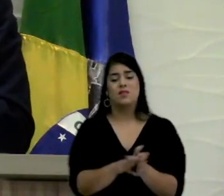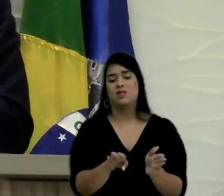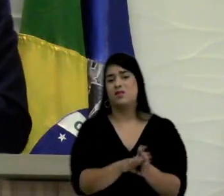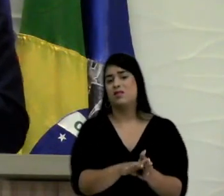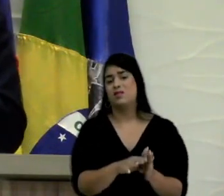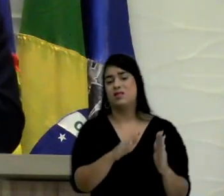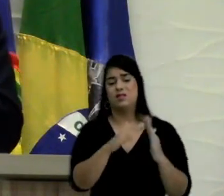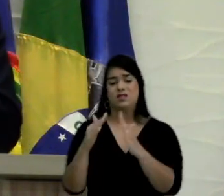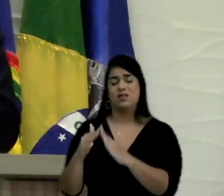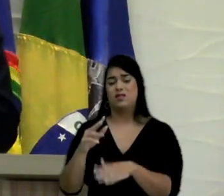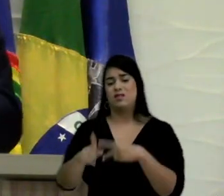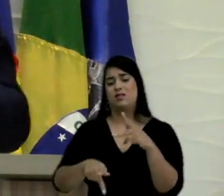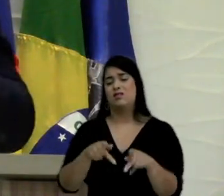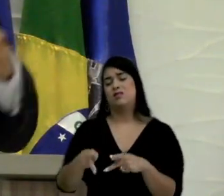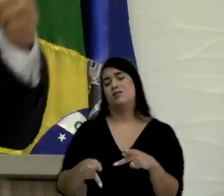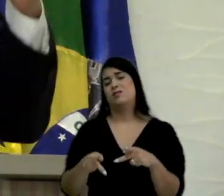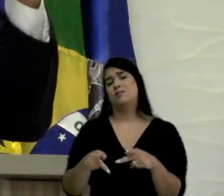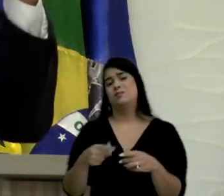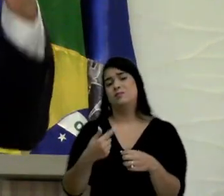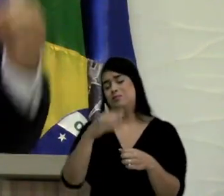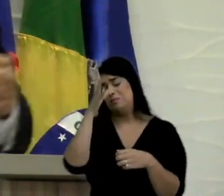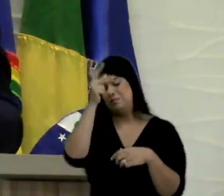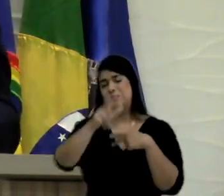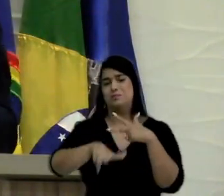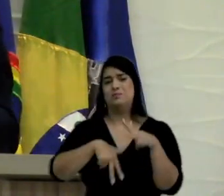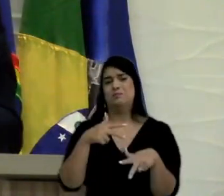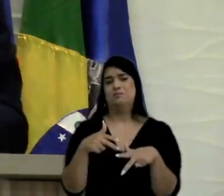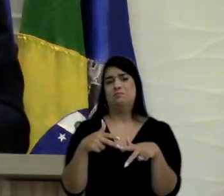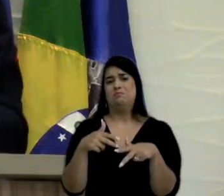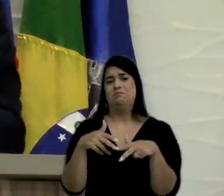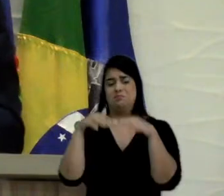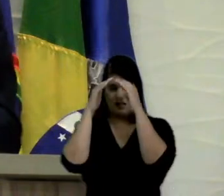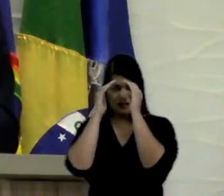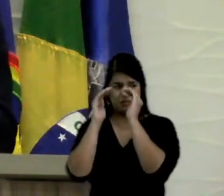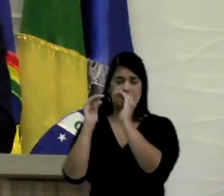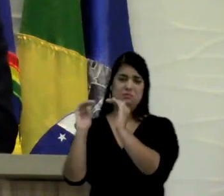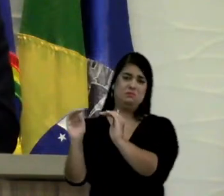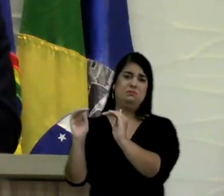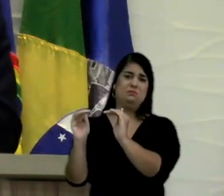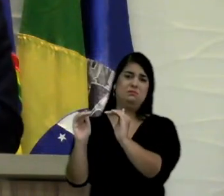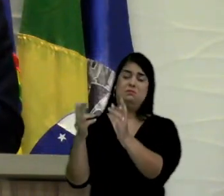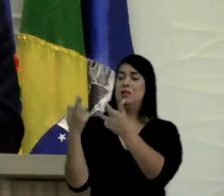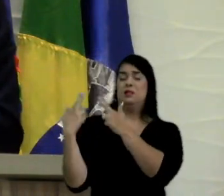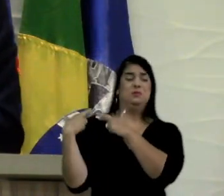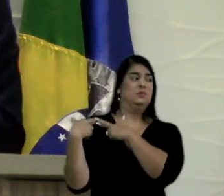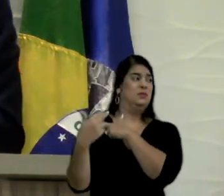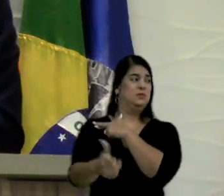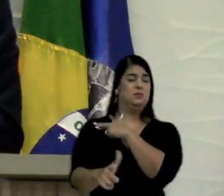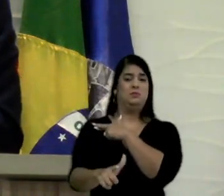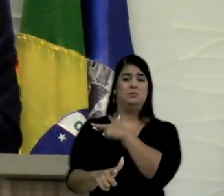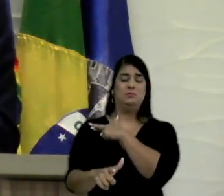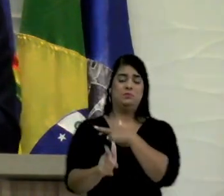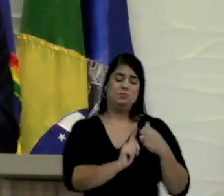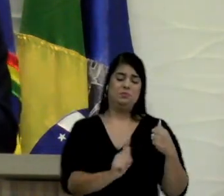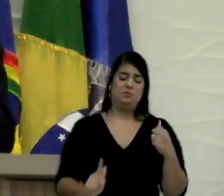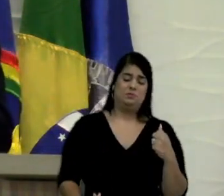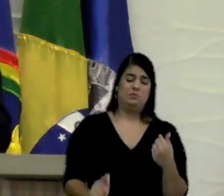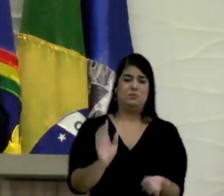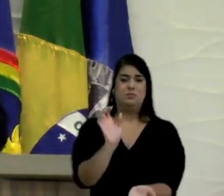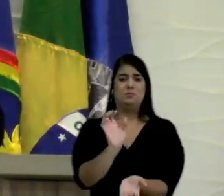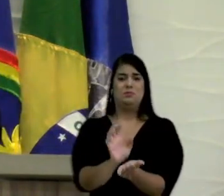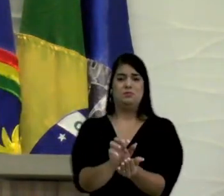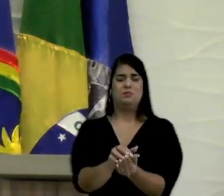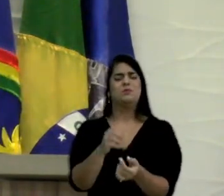povo de São Bento do Una por falta de competência da compes e por falta de apoio do governo do estado que o governo do estado poderia Sim há muito